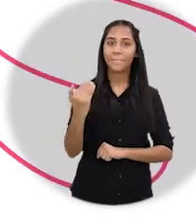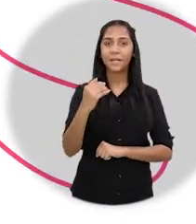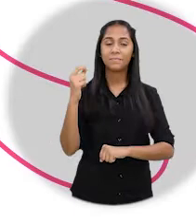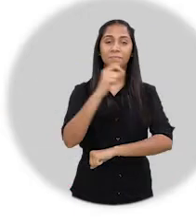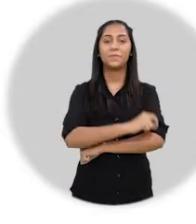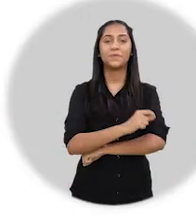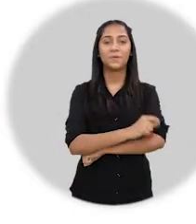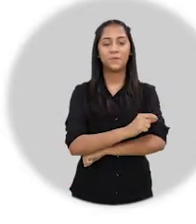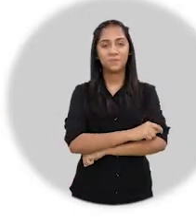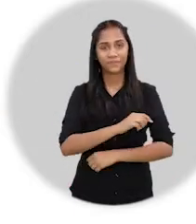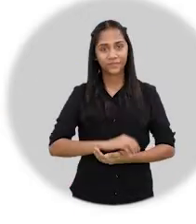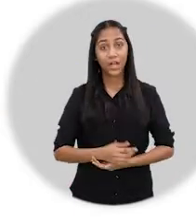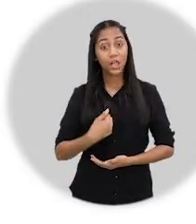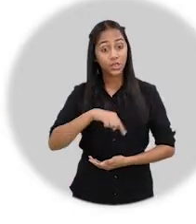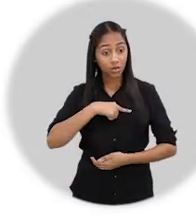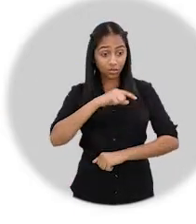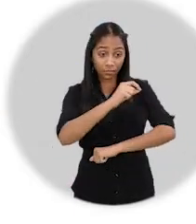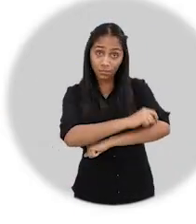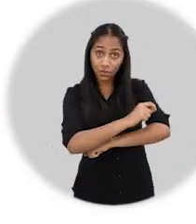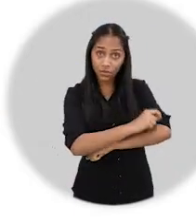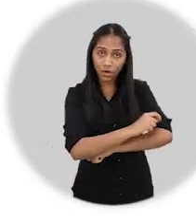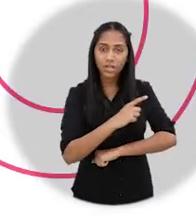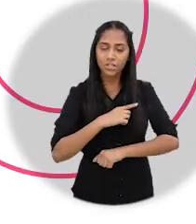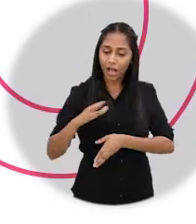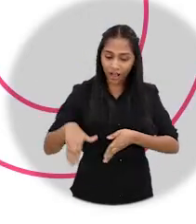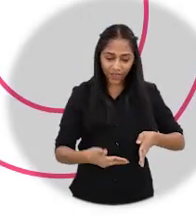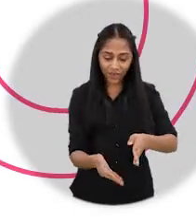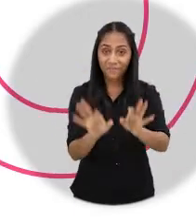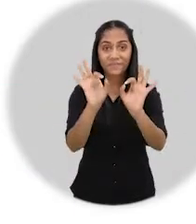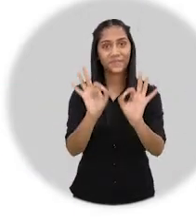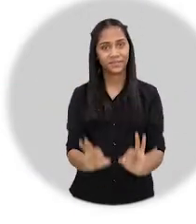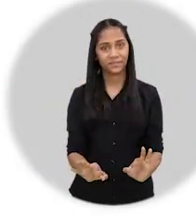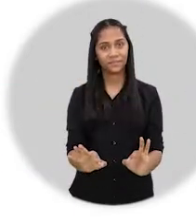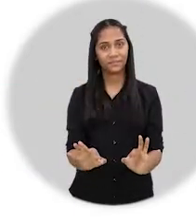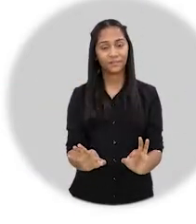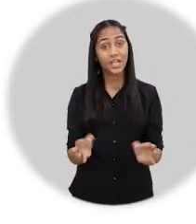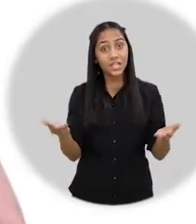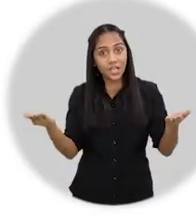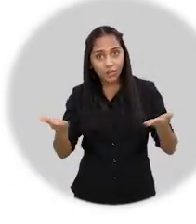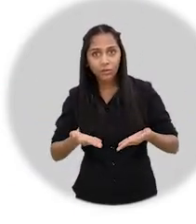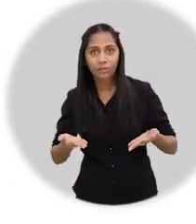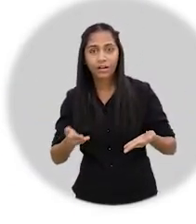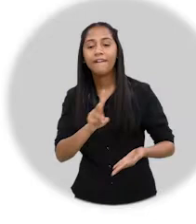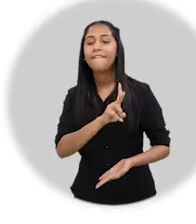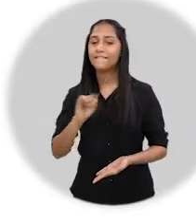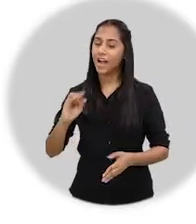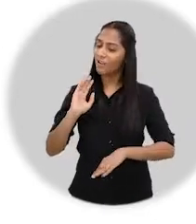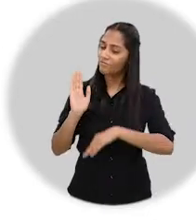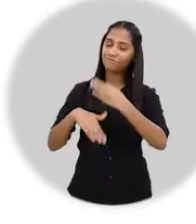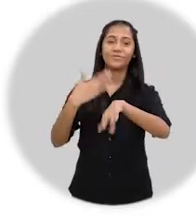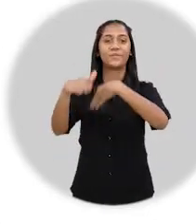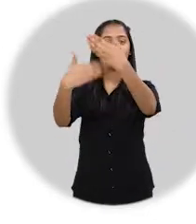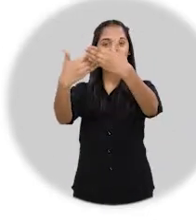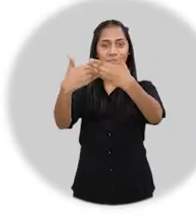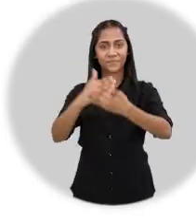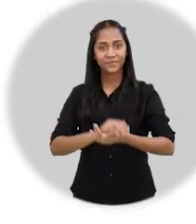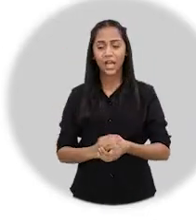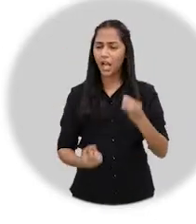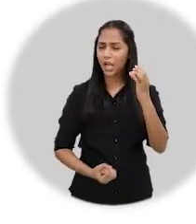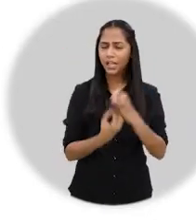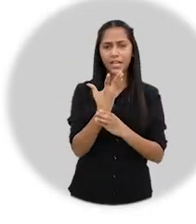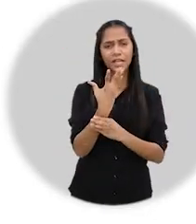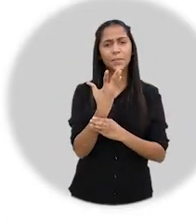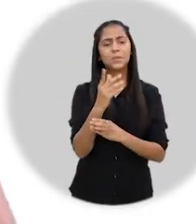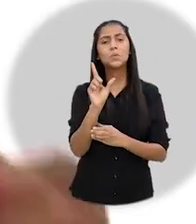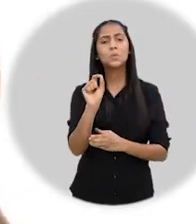Mossoró. Nossa cidade está no caminho certo e agora vai acelerar. Criamos